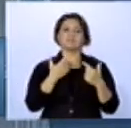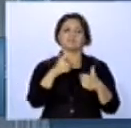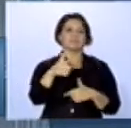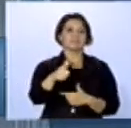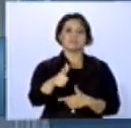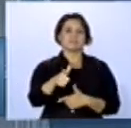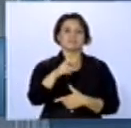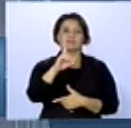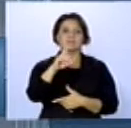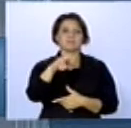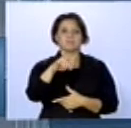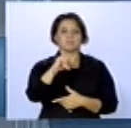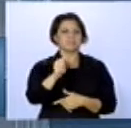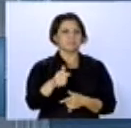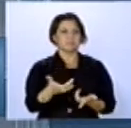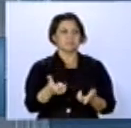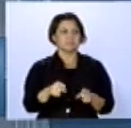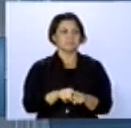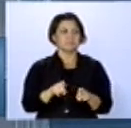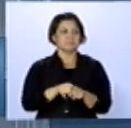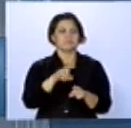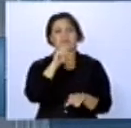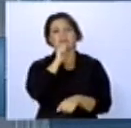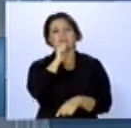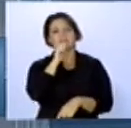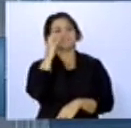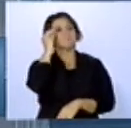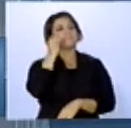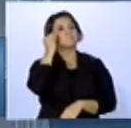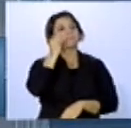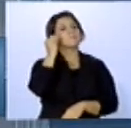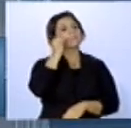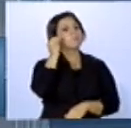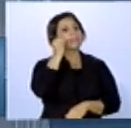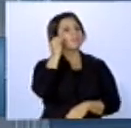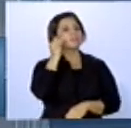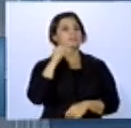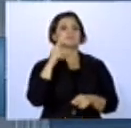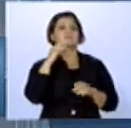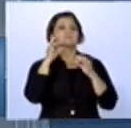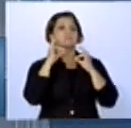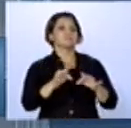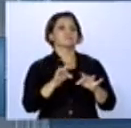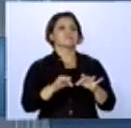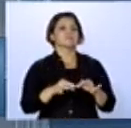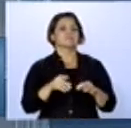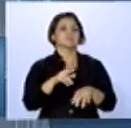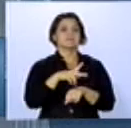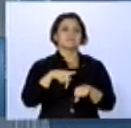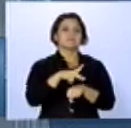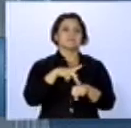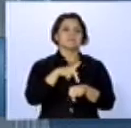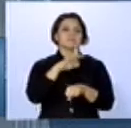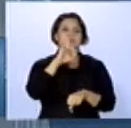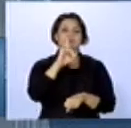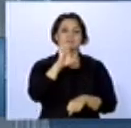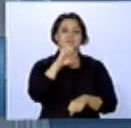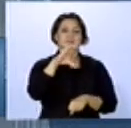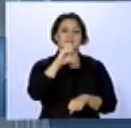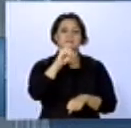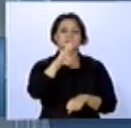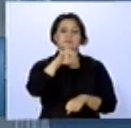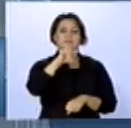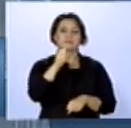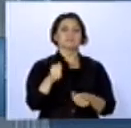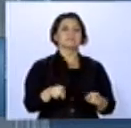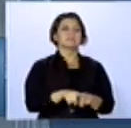não é uma experiência que não foi experimentada dentro de um país democrático ainda se tem algo a dizer sobre isso